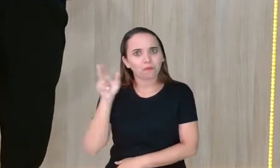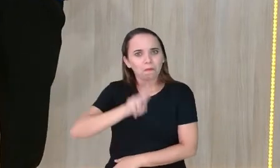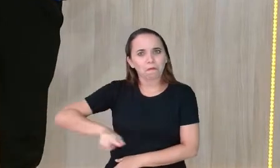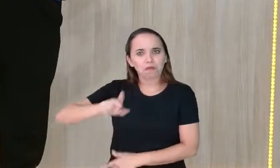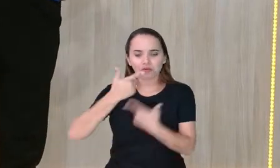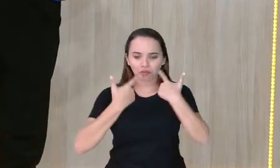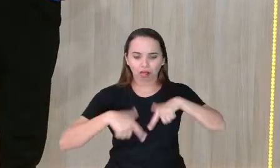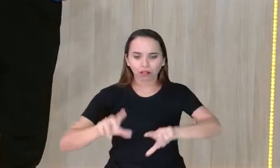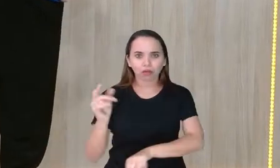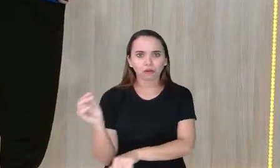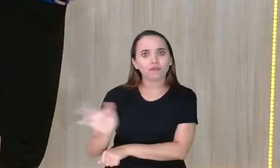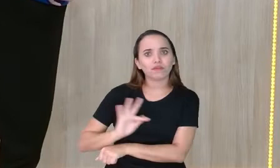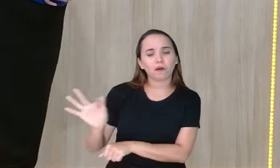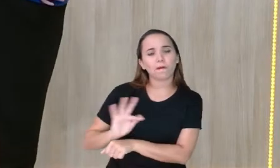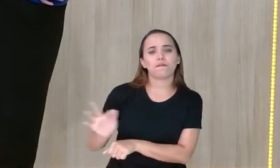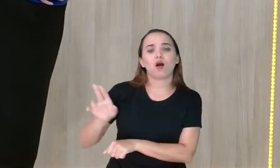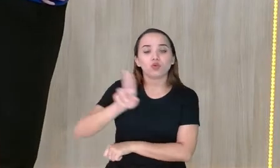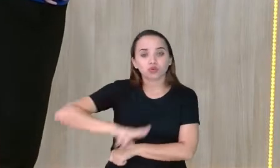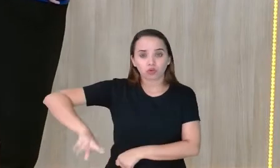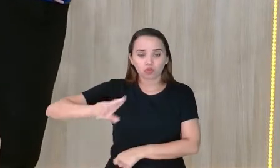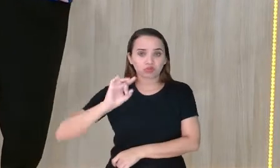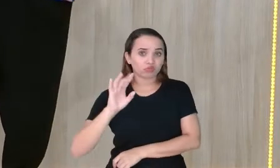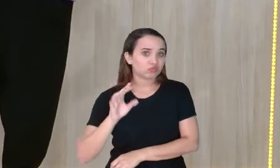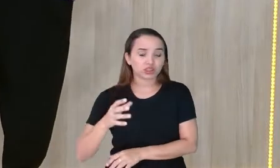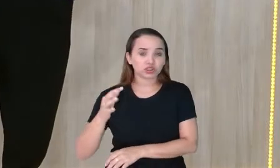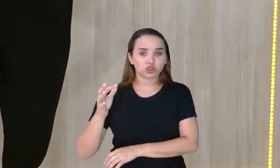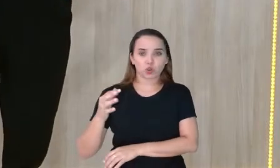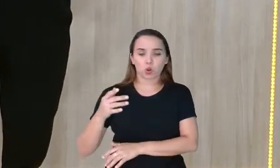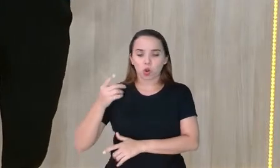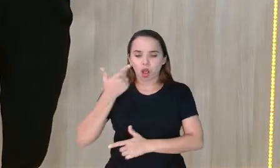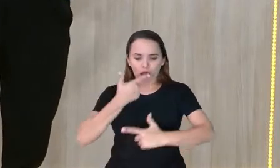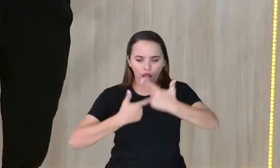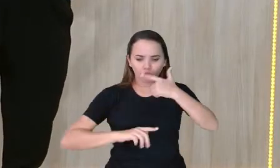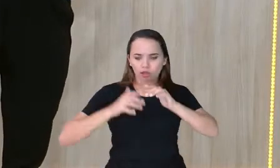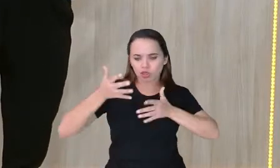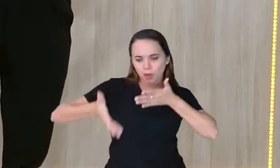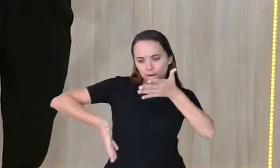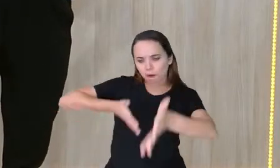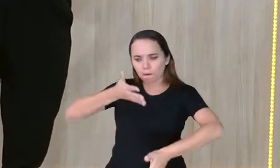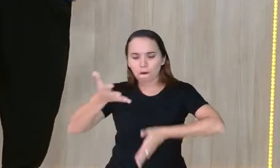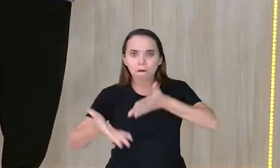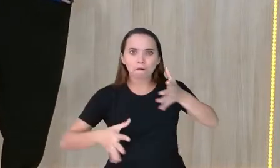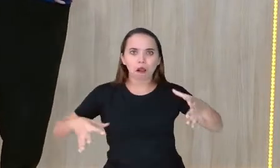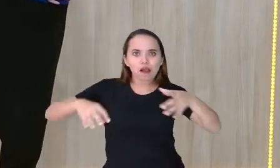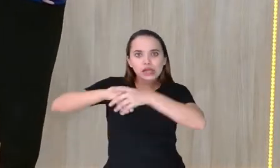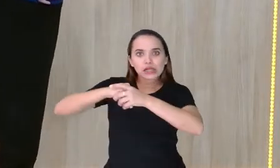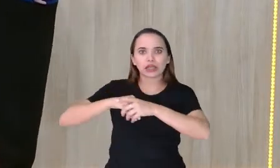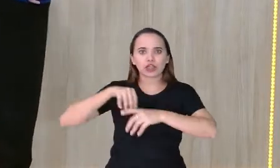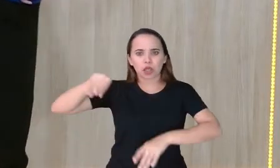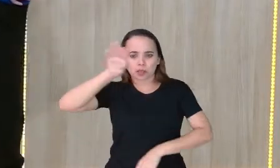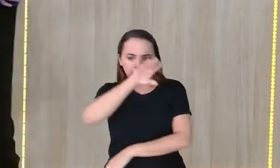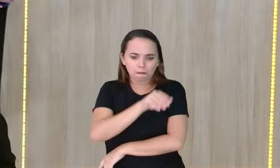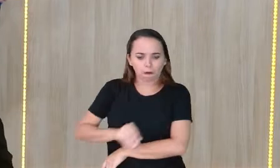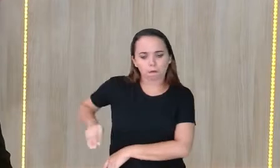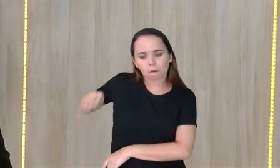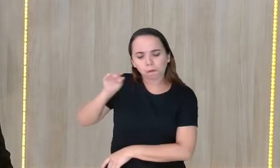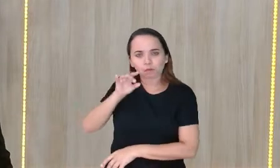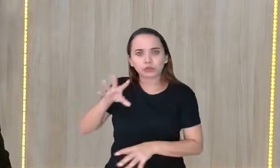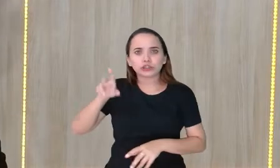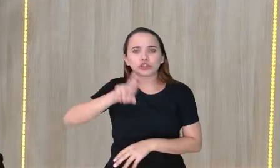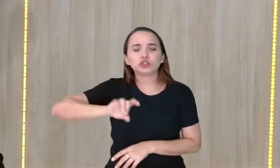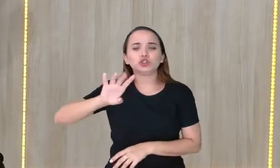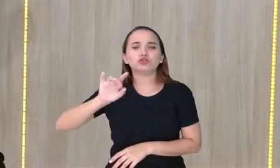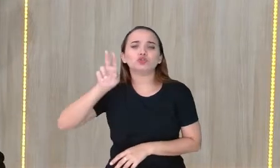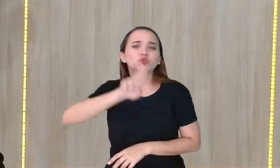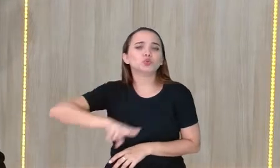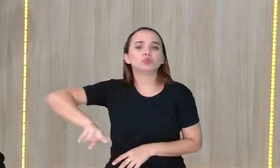e expressar-se usando todas as regras ditas da gramática. Beijava